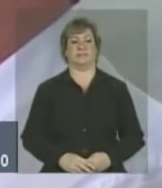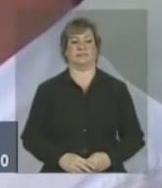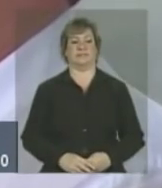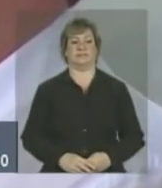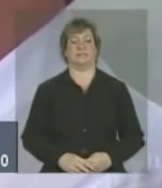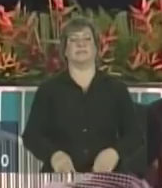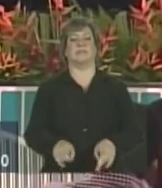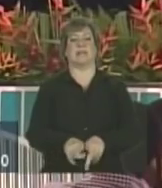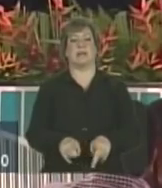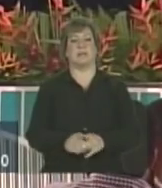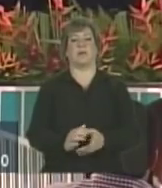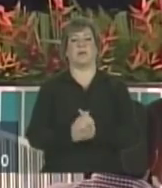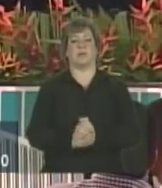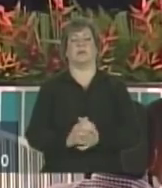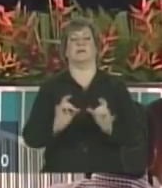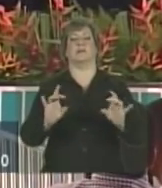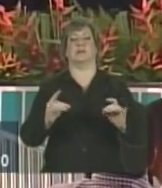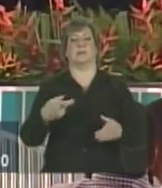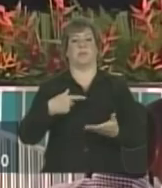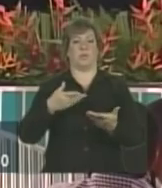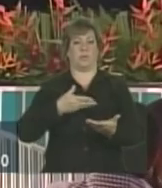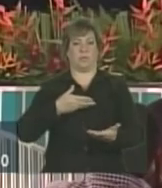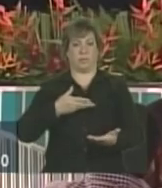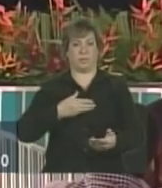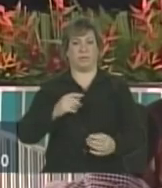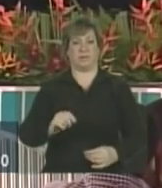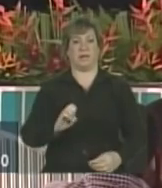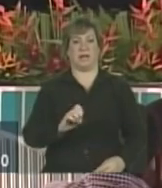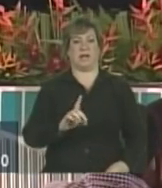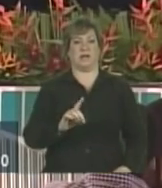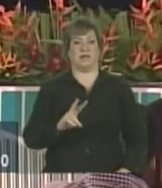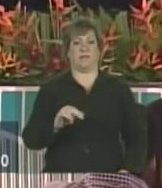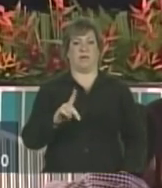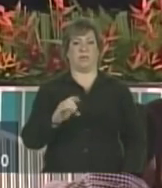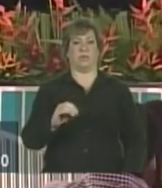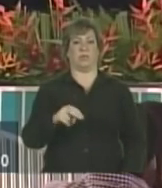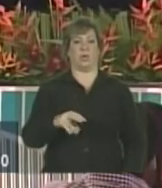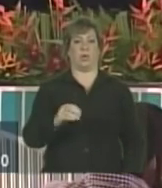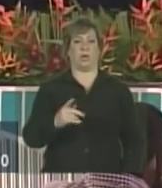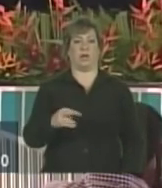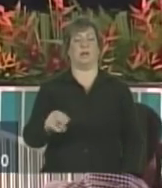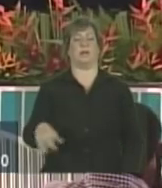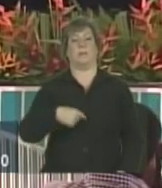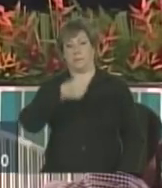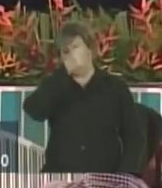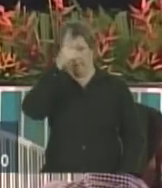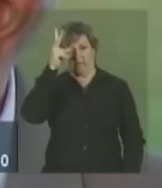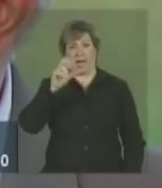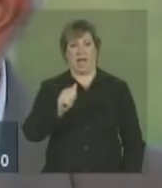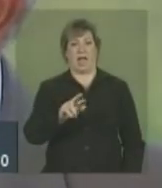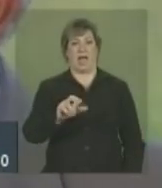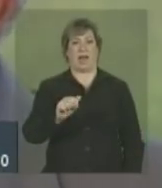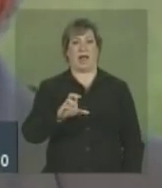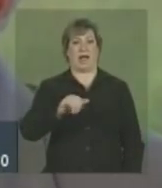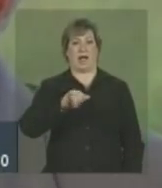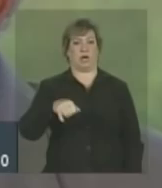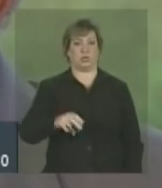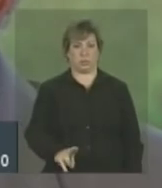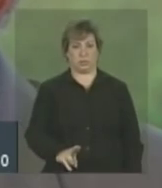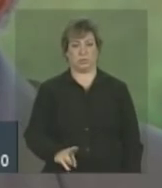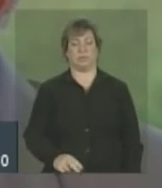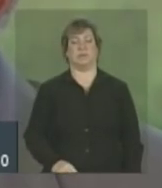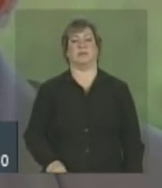Dirigi um cumprimento especial ao meu companheiro, Edivaldo Nogueira, prefeito de Aracaju.